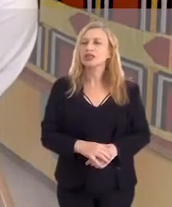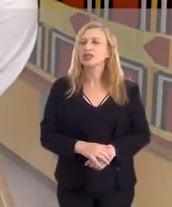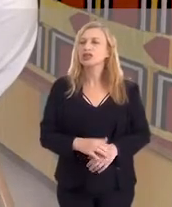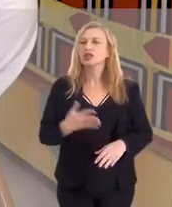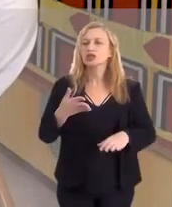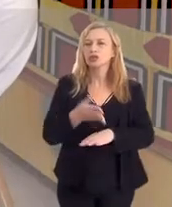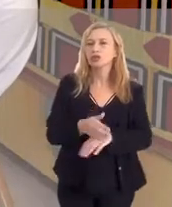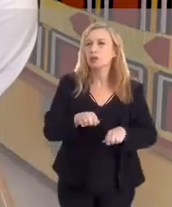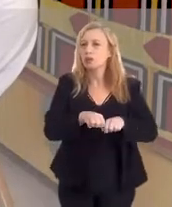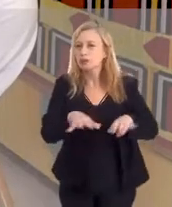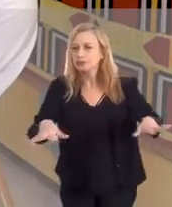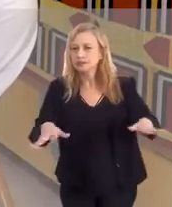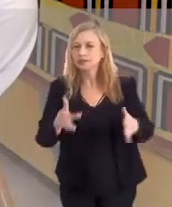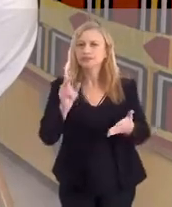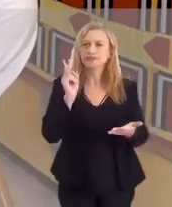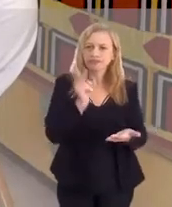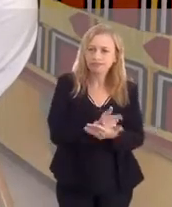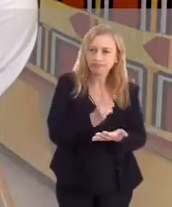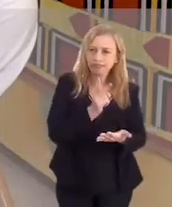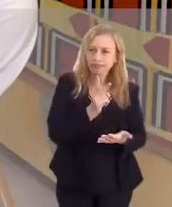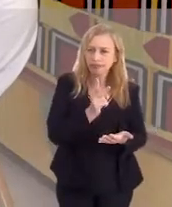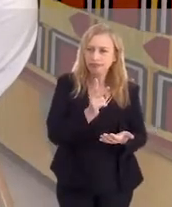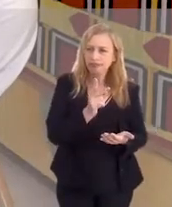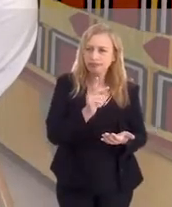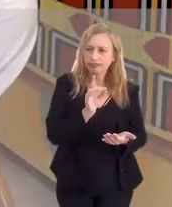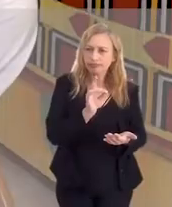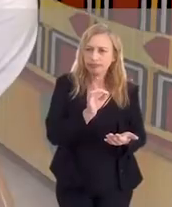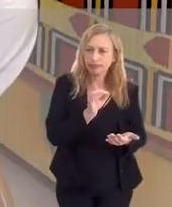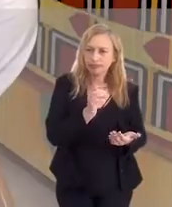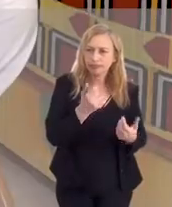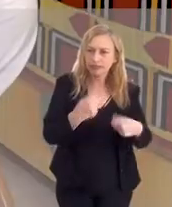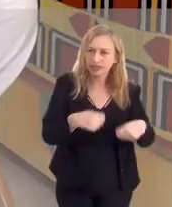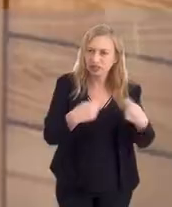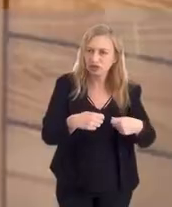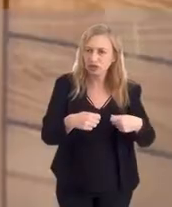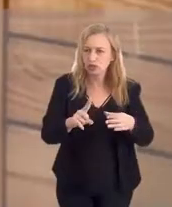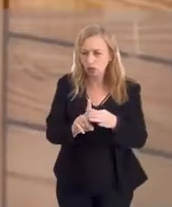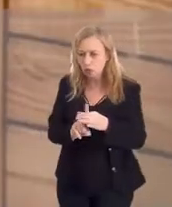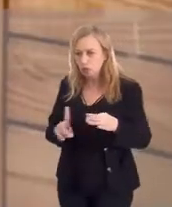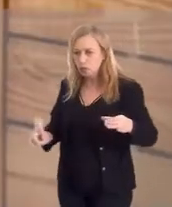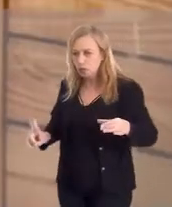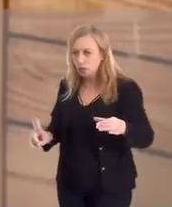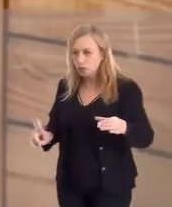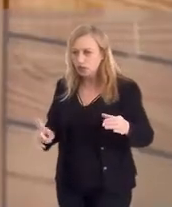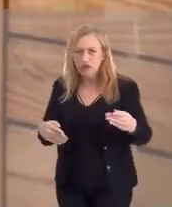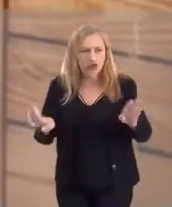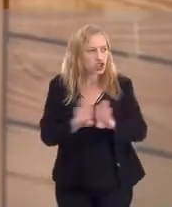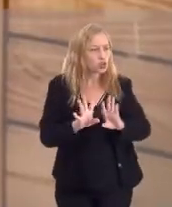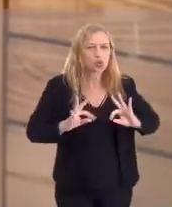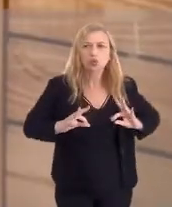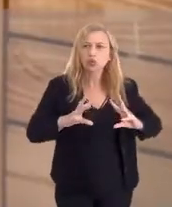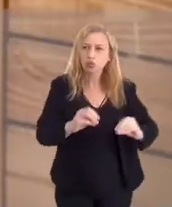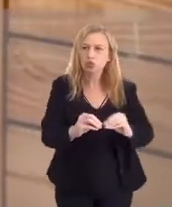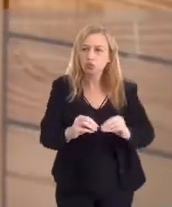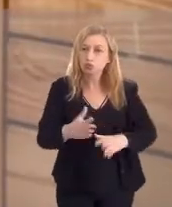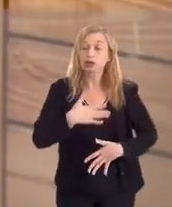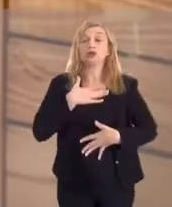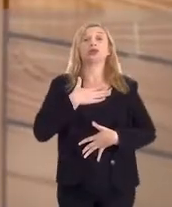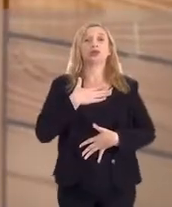a pandemia, que realmente teve que ter um lockdown para valer, que se fechou, nós